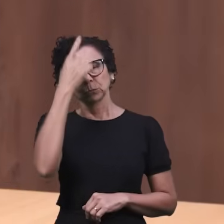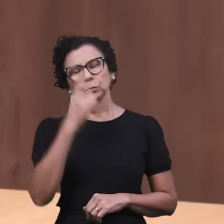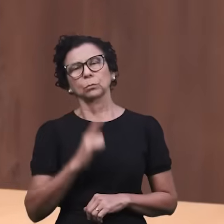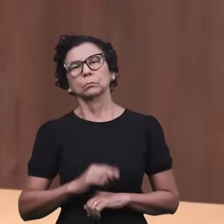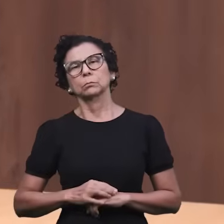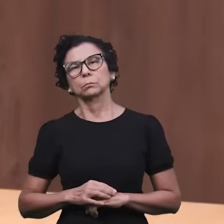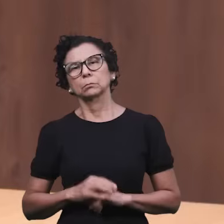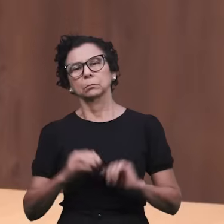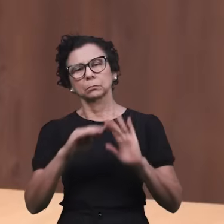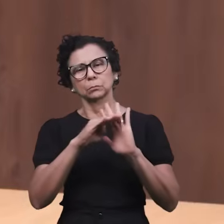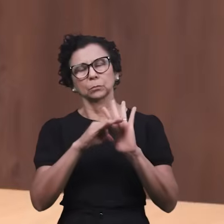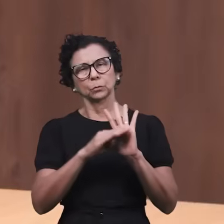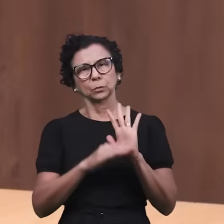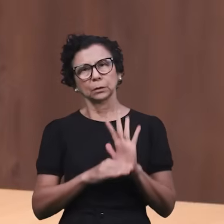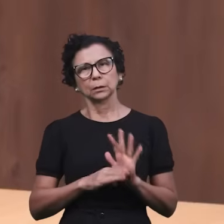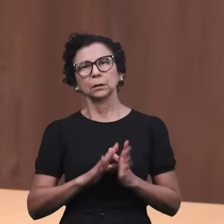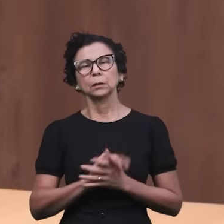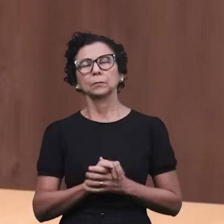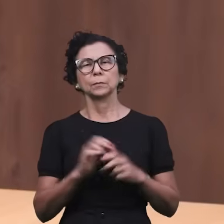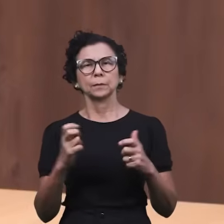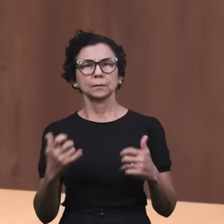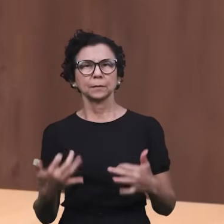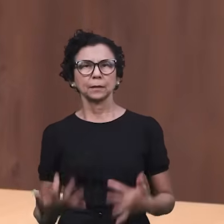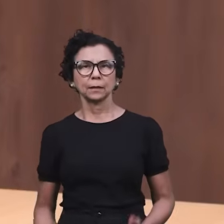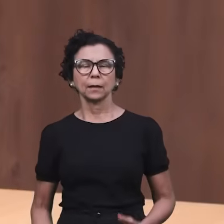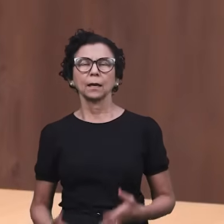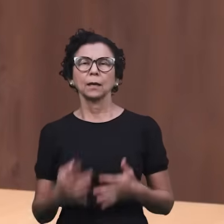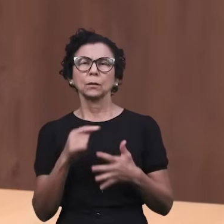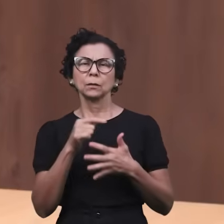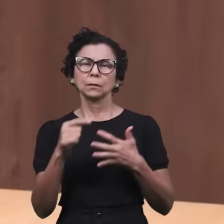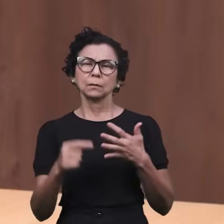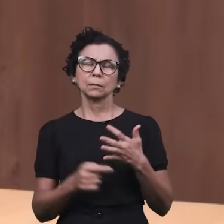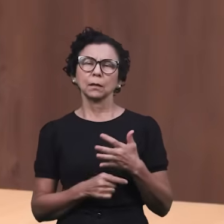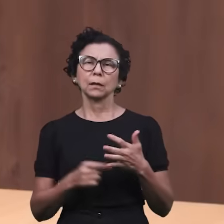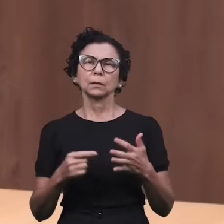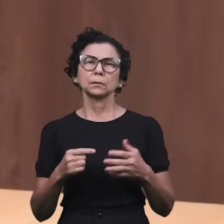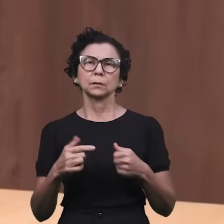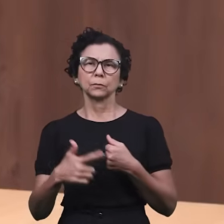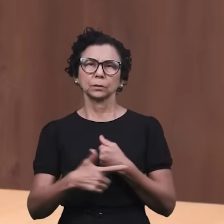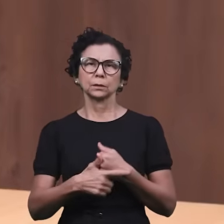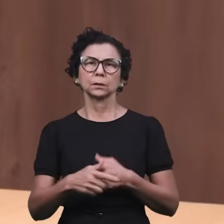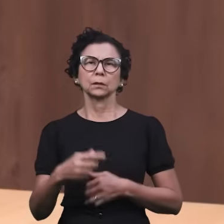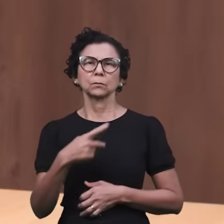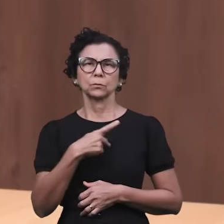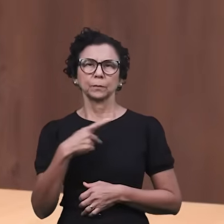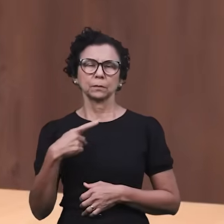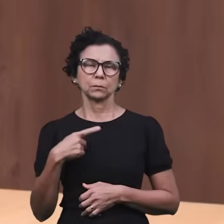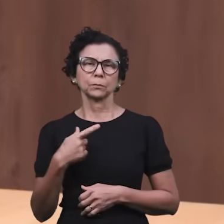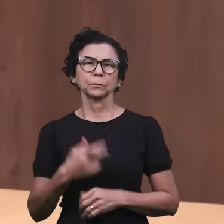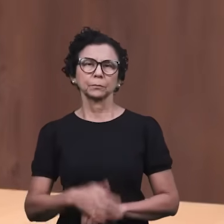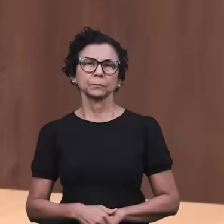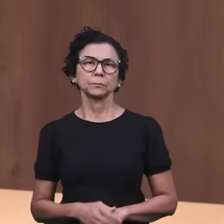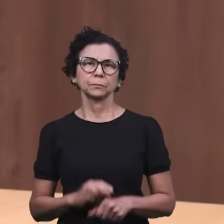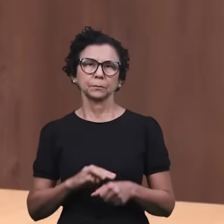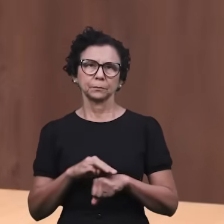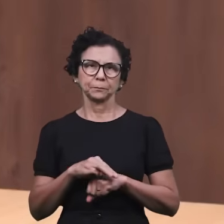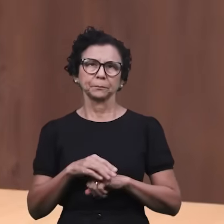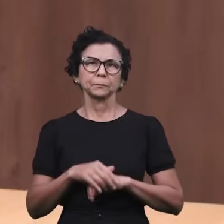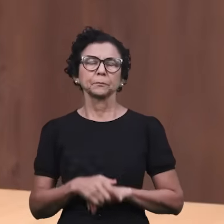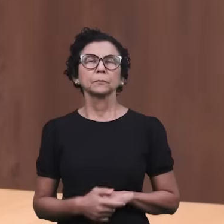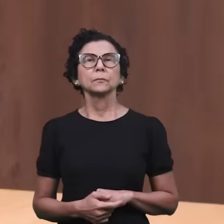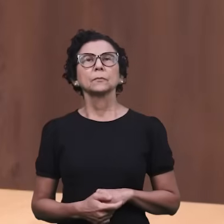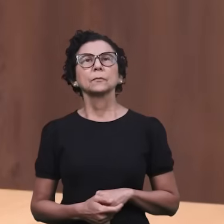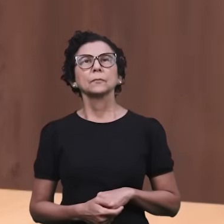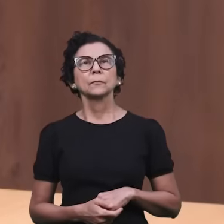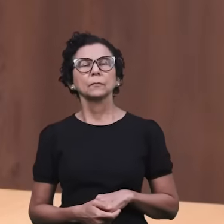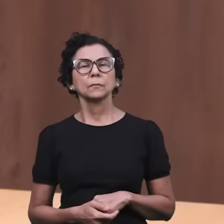falar sobre a riqueza do ministério e a bênção do ministério. Então, a gente